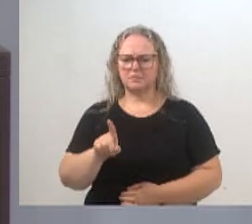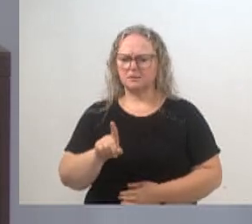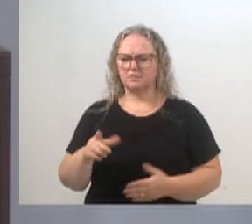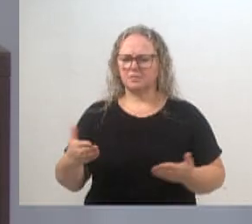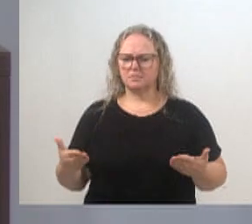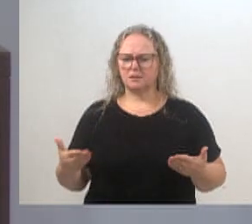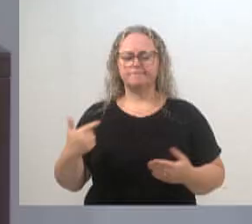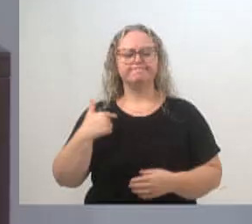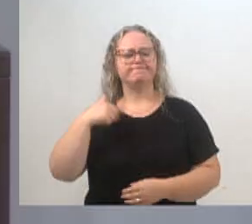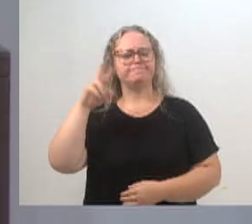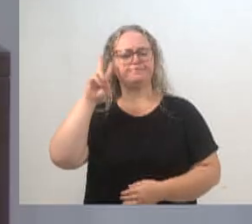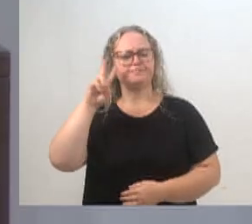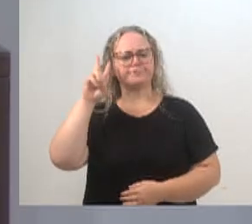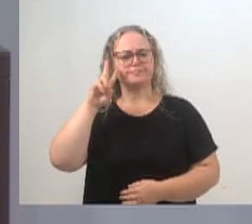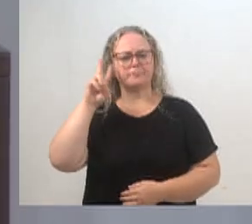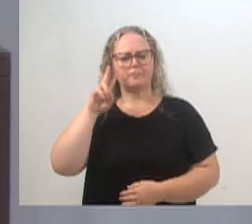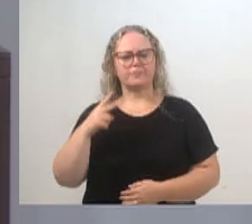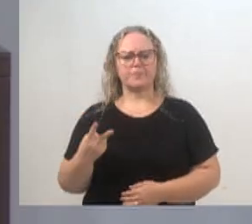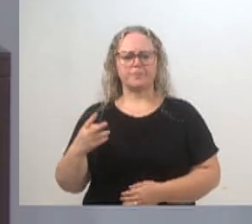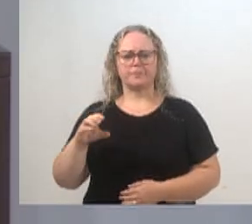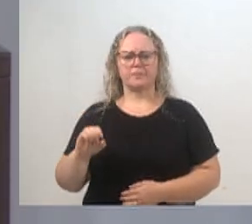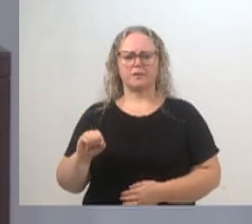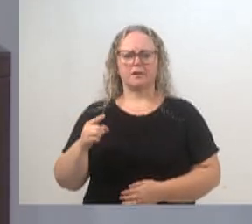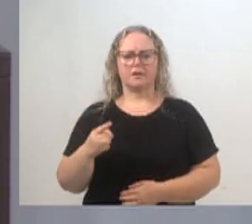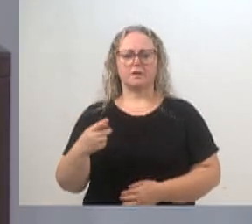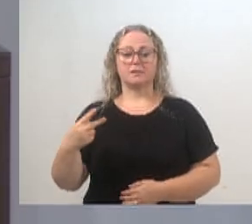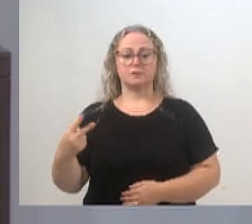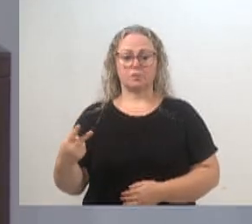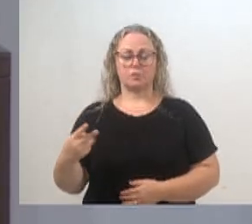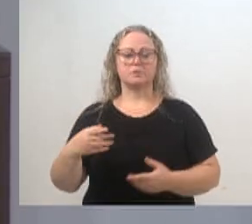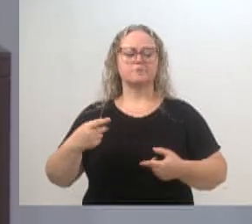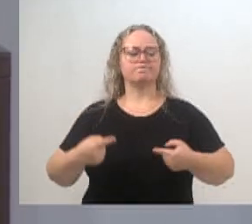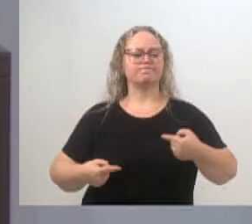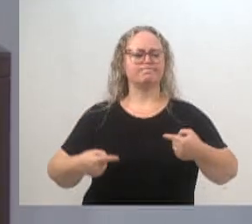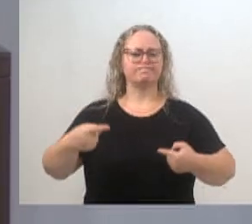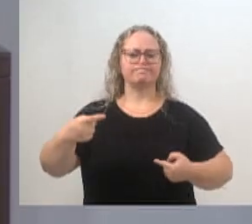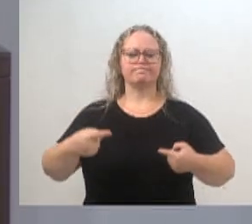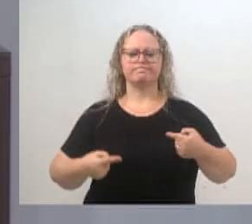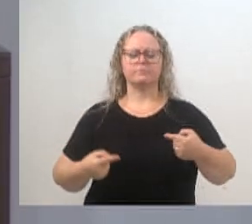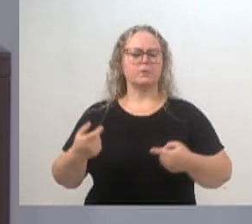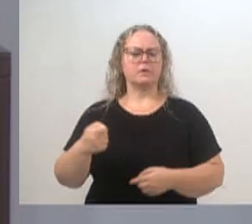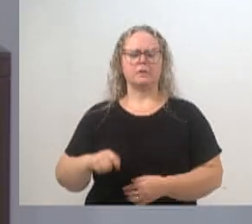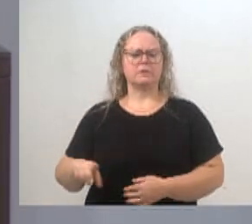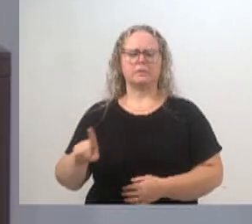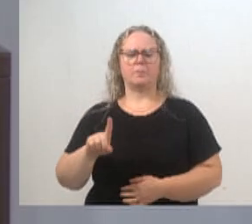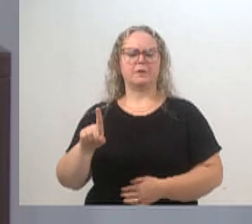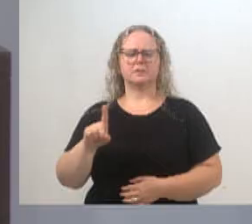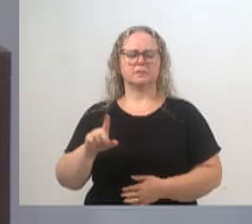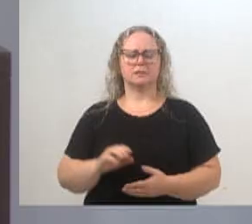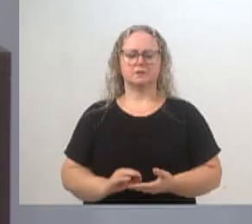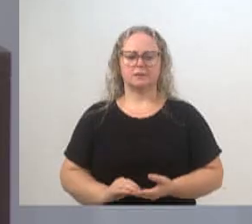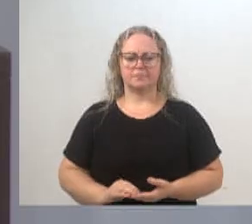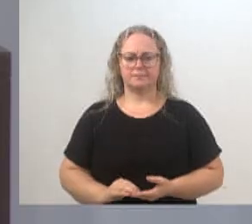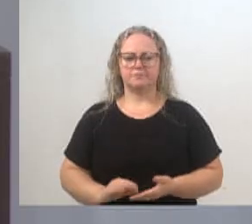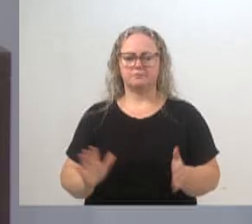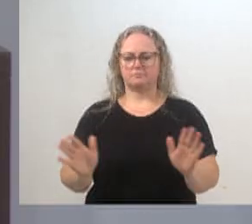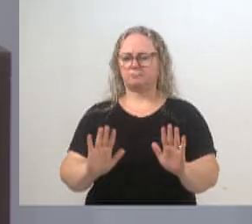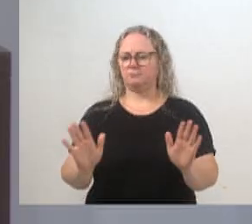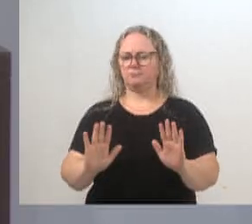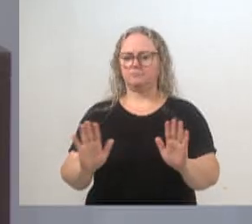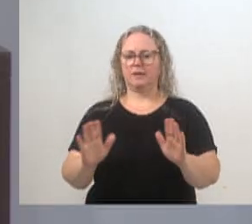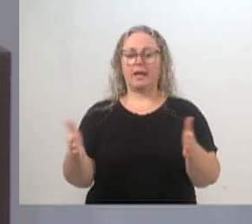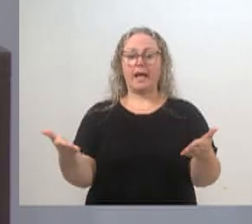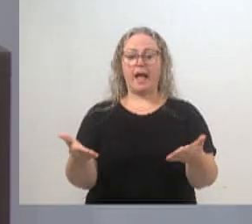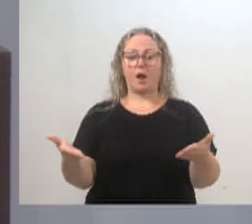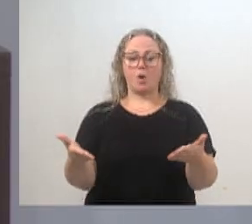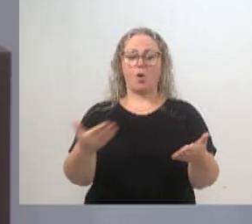2012, senhoras e senhores, num debate ainda eleitoral, eles diziam, não, nós não precisamos, lá em 2012, eu não estou nem personalizando, senhoras e